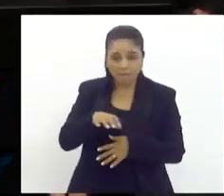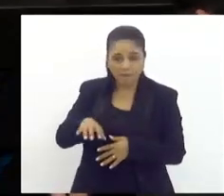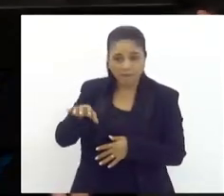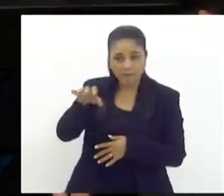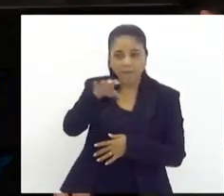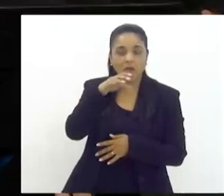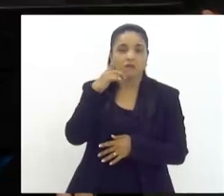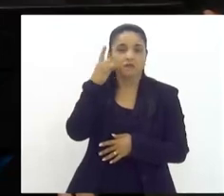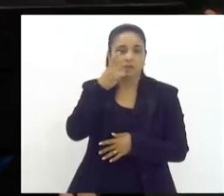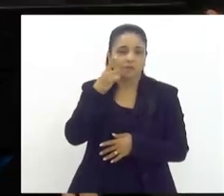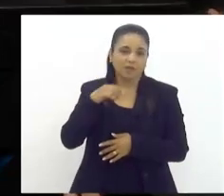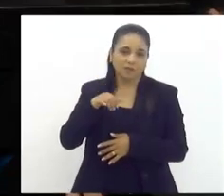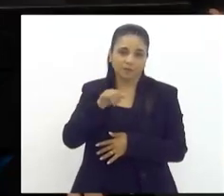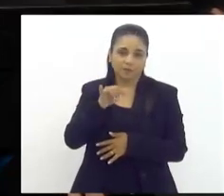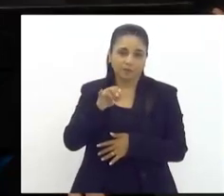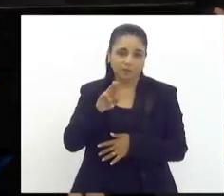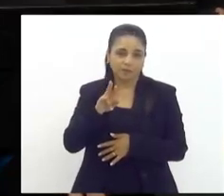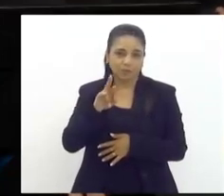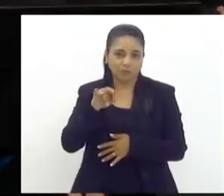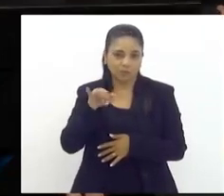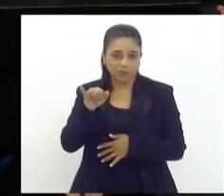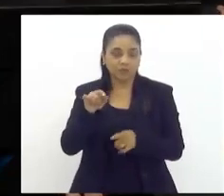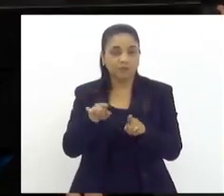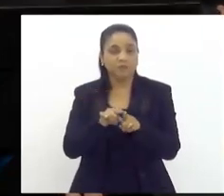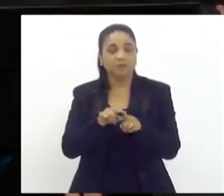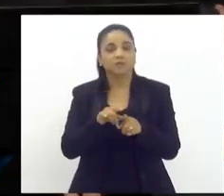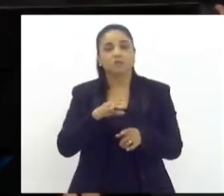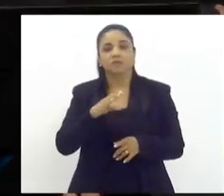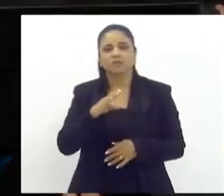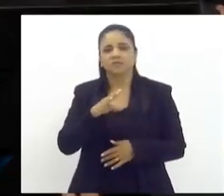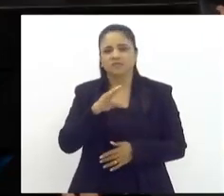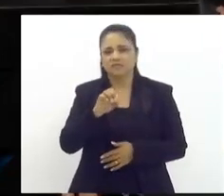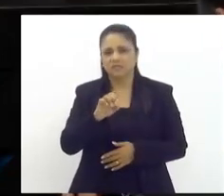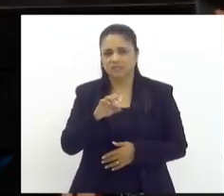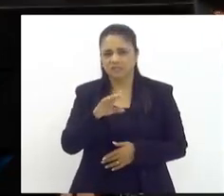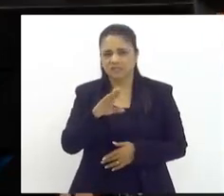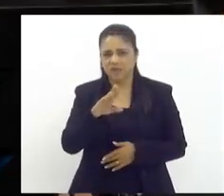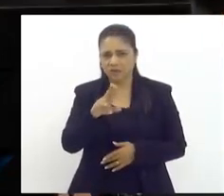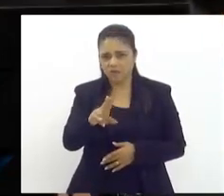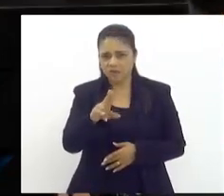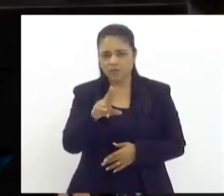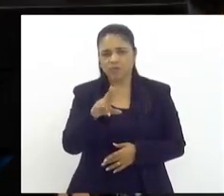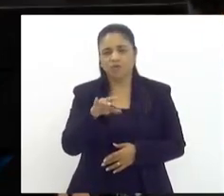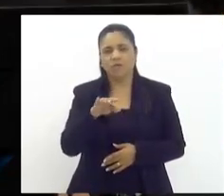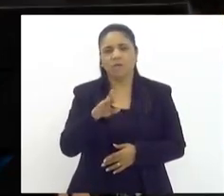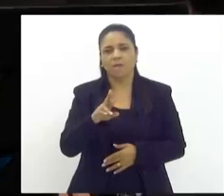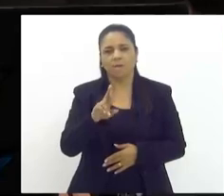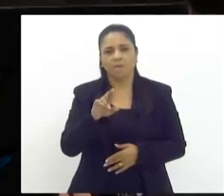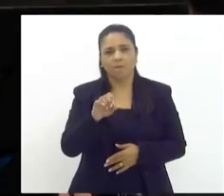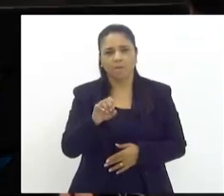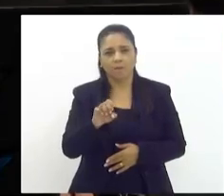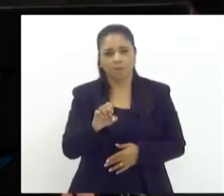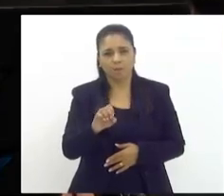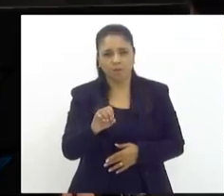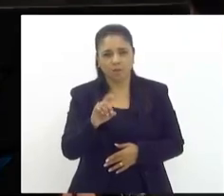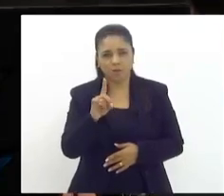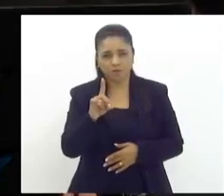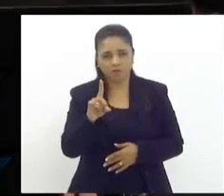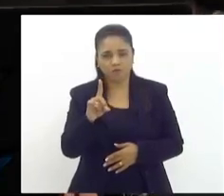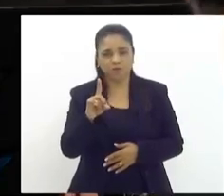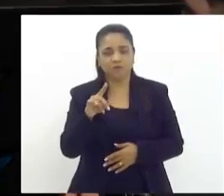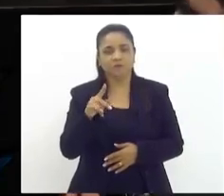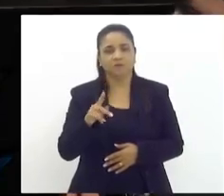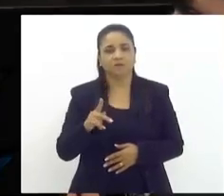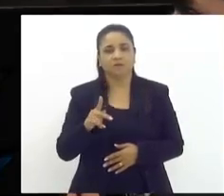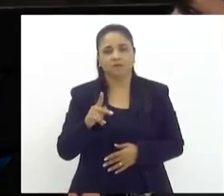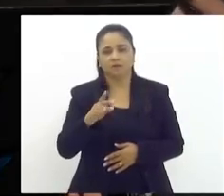Yuri deputada Renata do céu broadcast isso é um importante instrumento que vai ser colocado à disposição